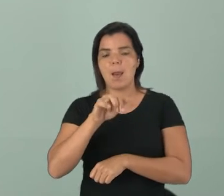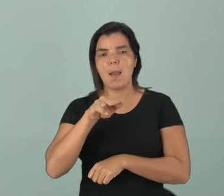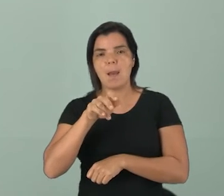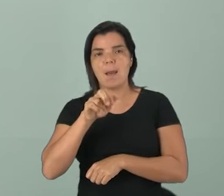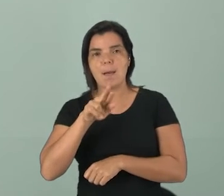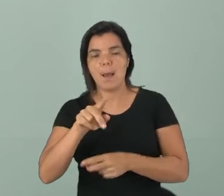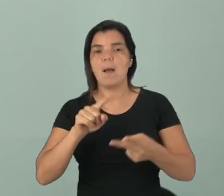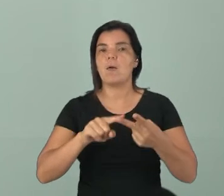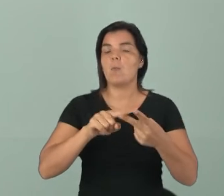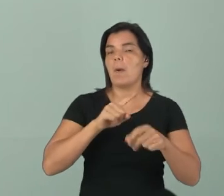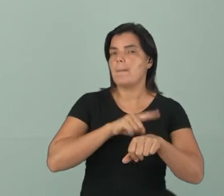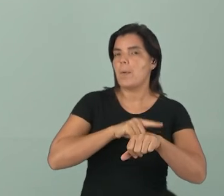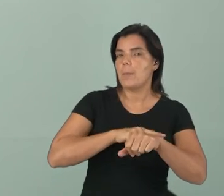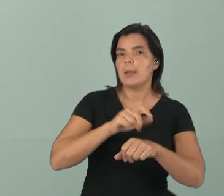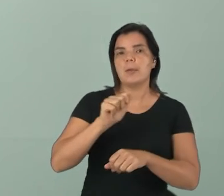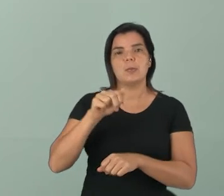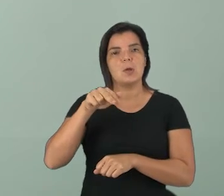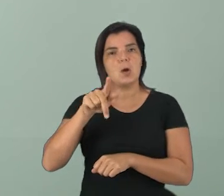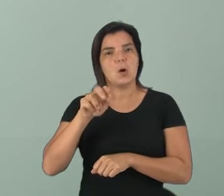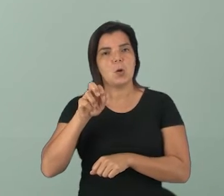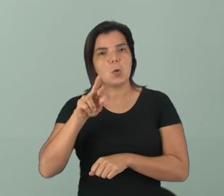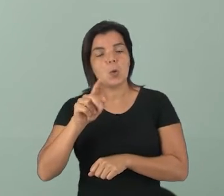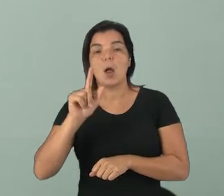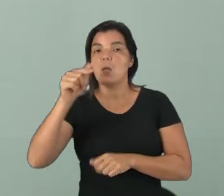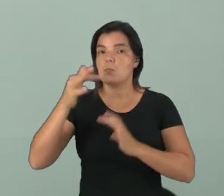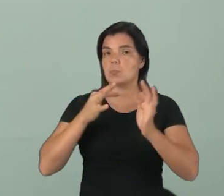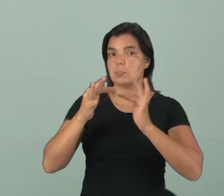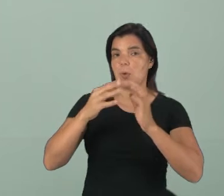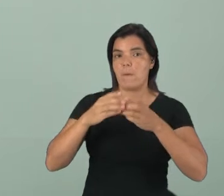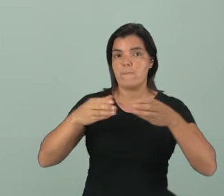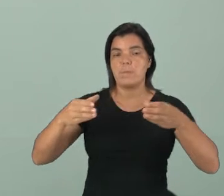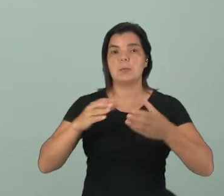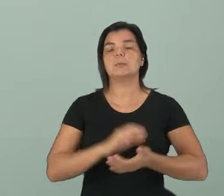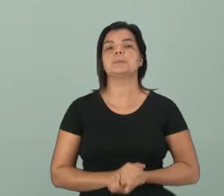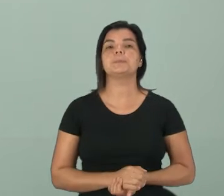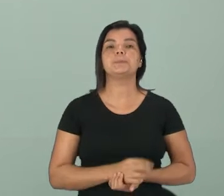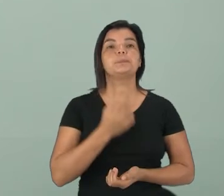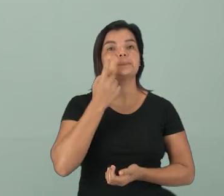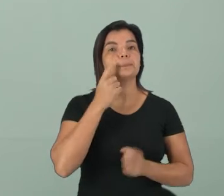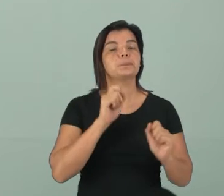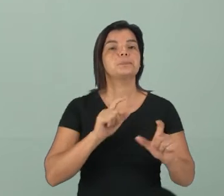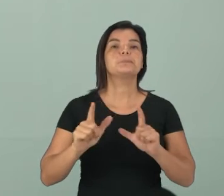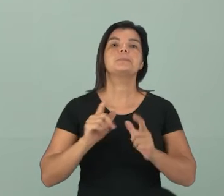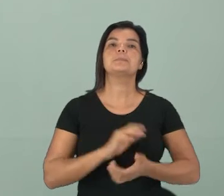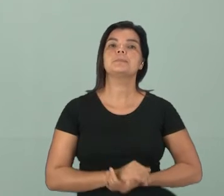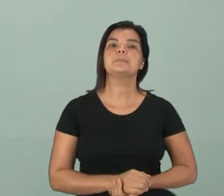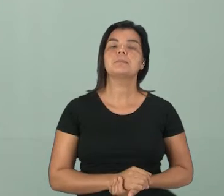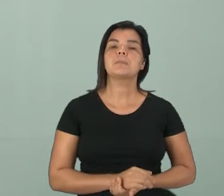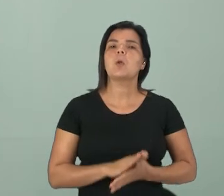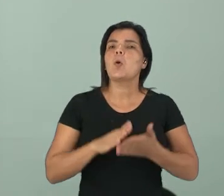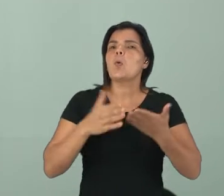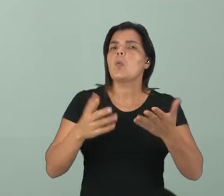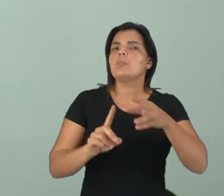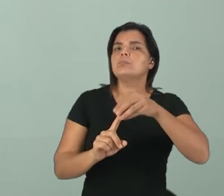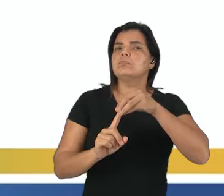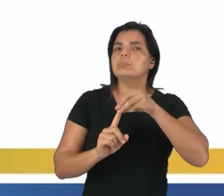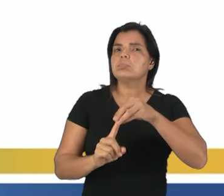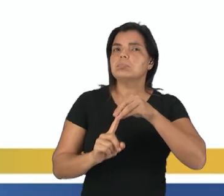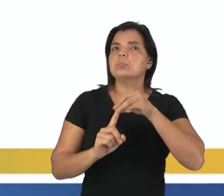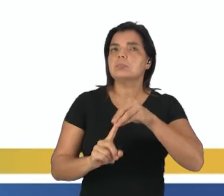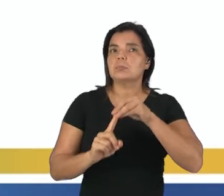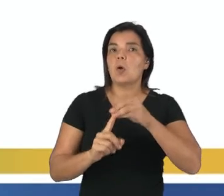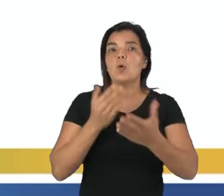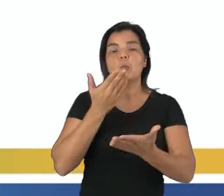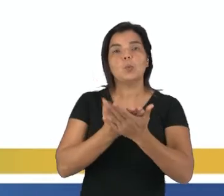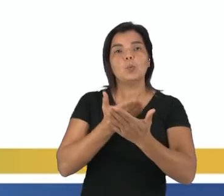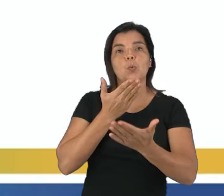como tem um momento angular, né, em outras grandezas físicas e em outros fenômenos. Então vamos lá. Qual é a finalidade